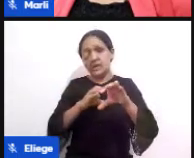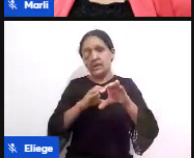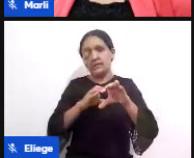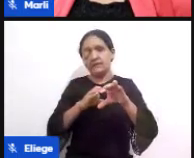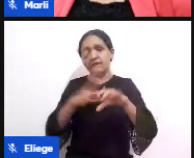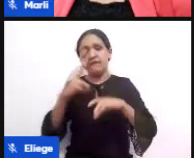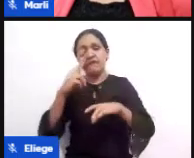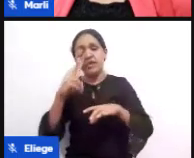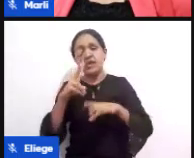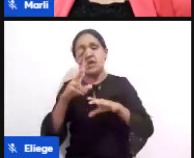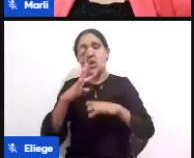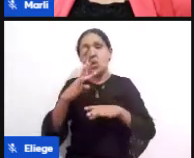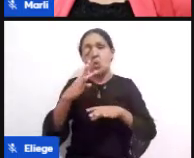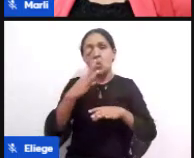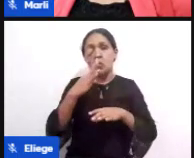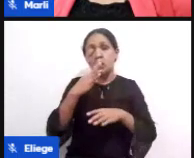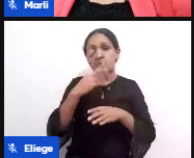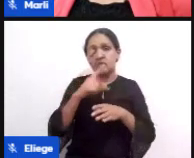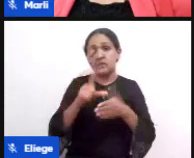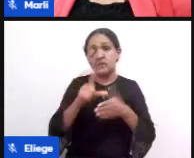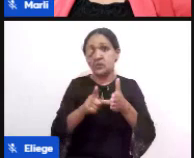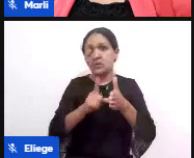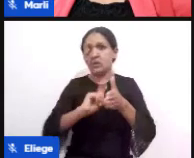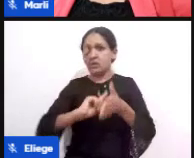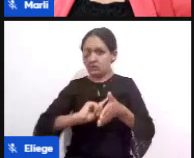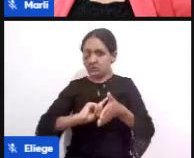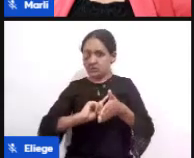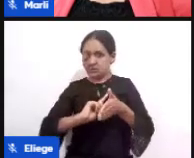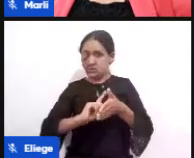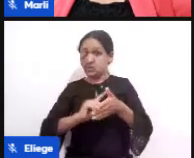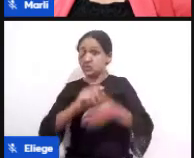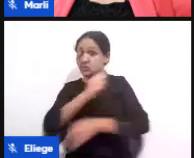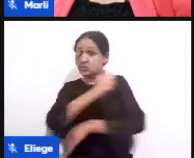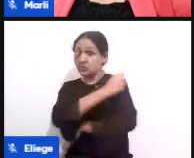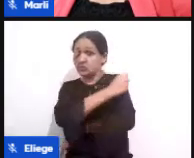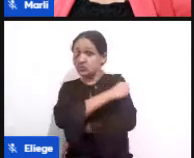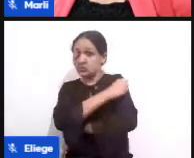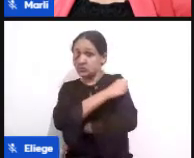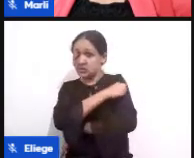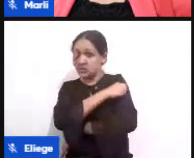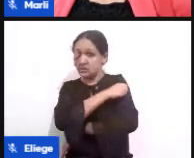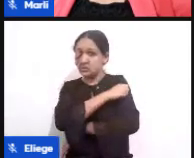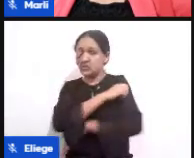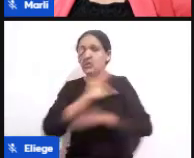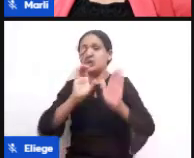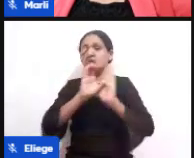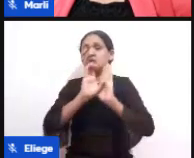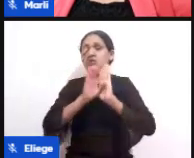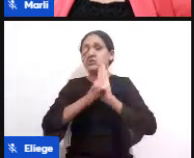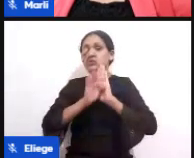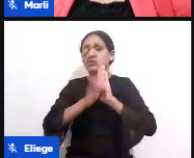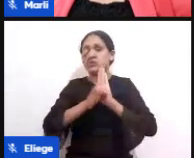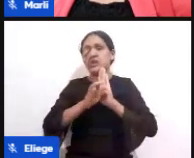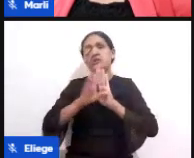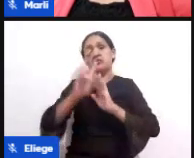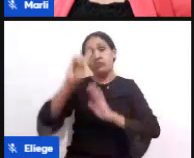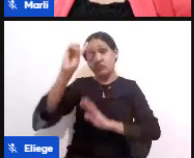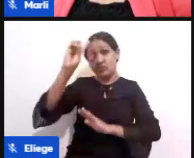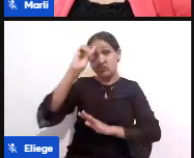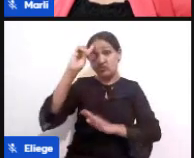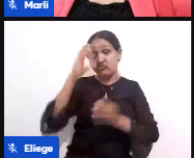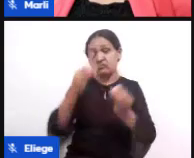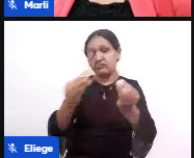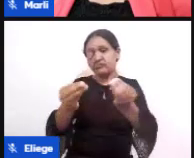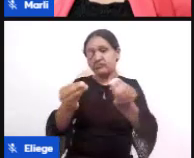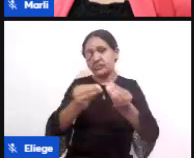seja, levando em consideração o conhecimento prévio, os conceitos cotidianos que ele traz já para a escola, para o